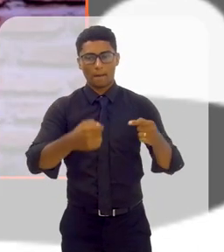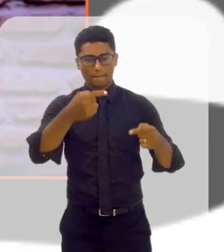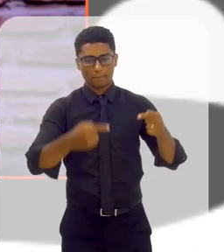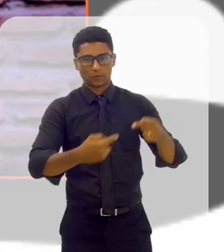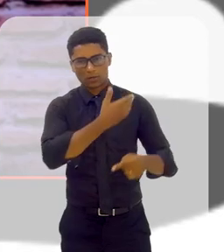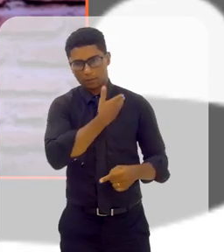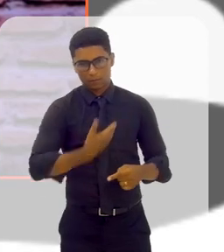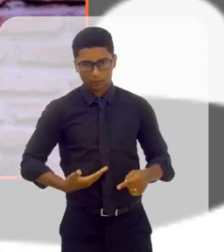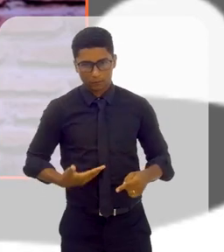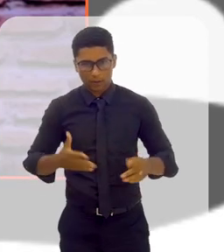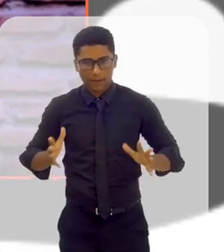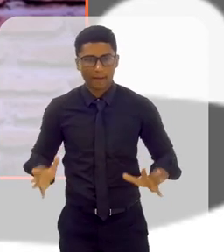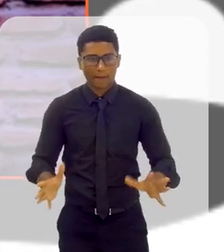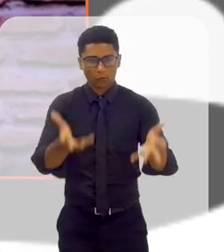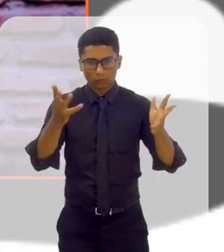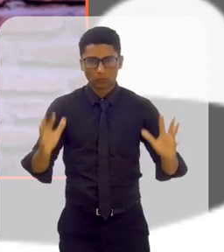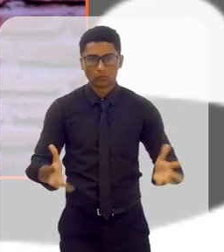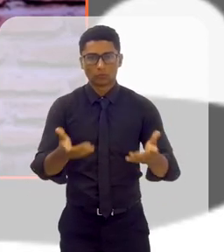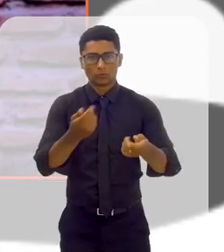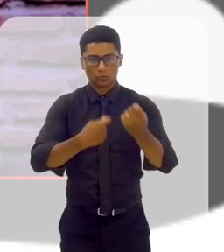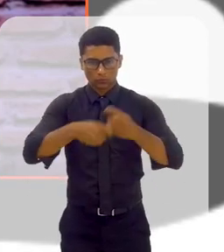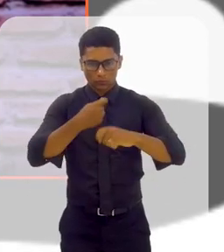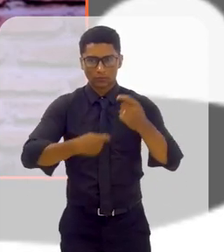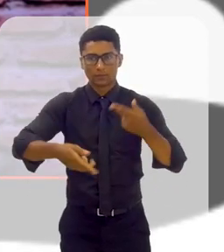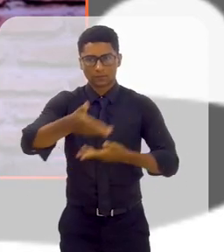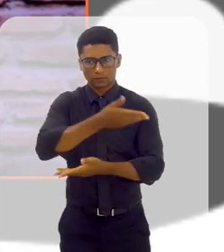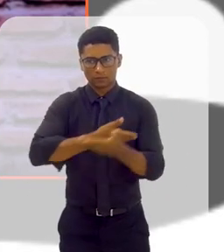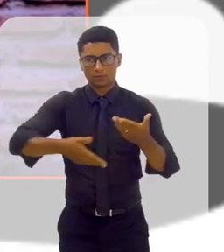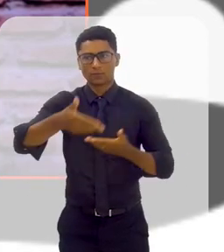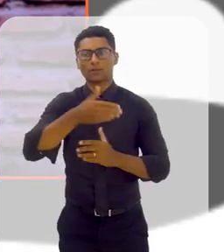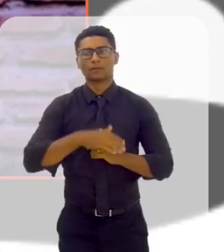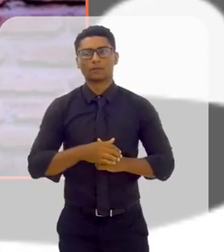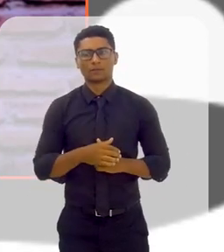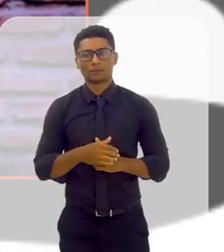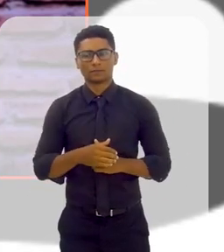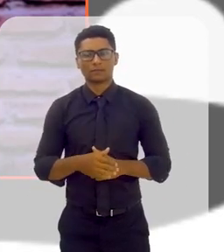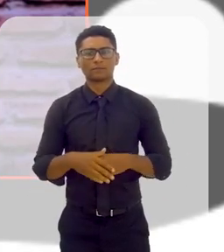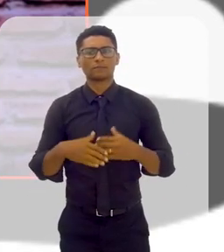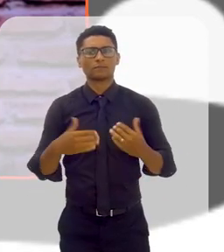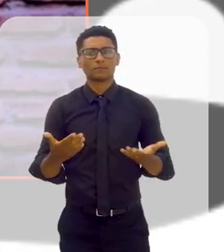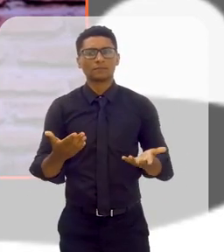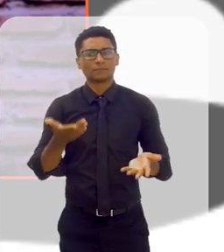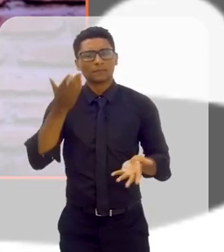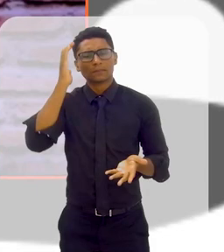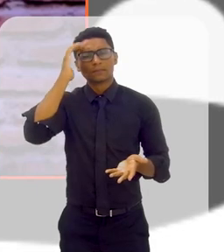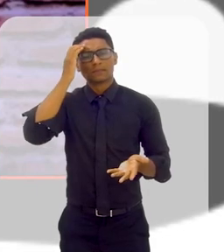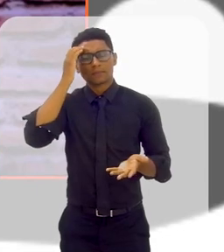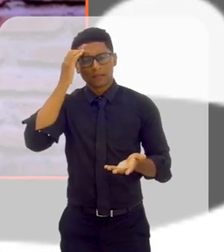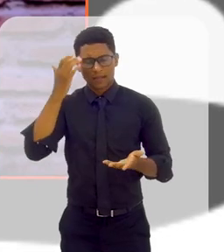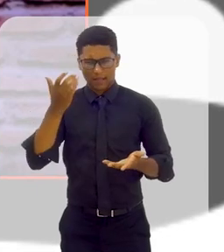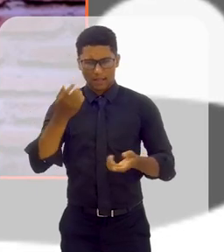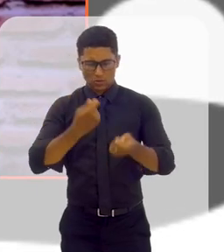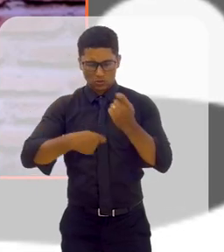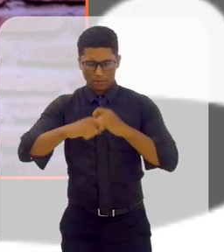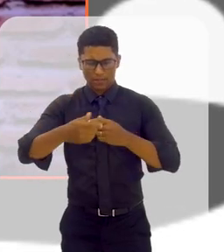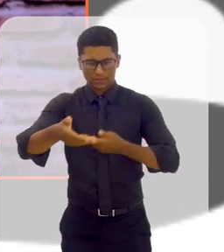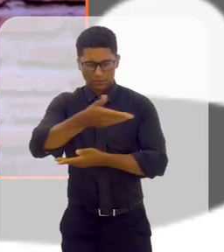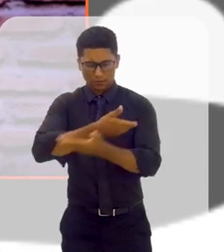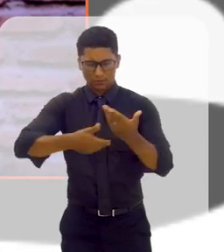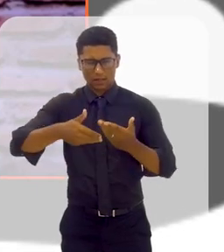políticas públicas que Comente a economia circular mas não simplesmente com entendimento equivocado que economia circular é